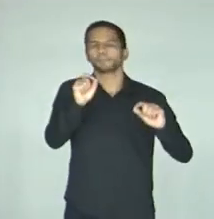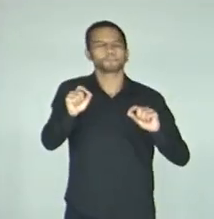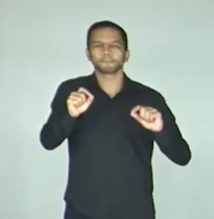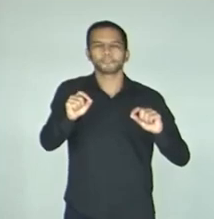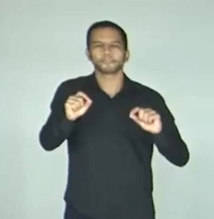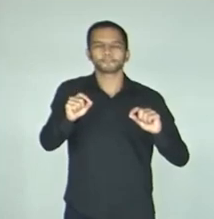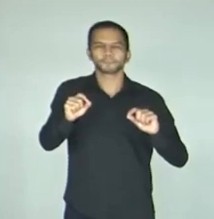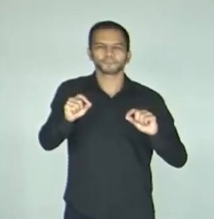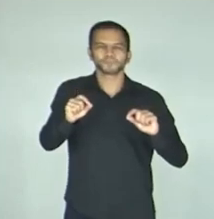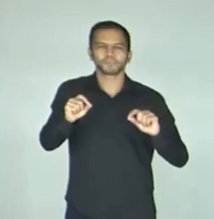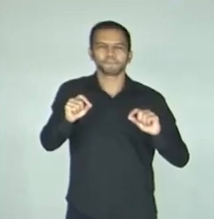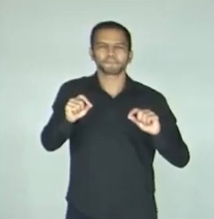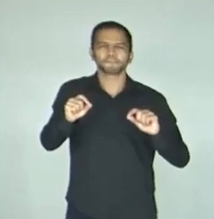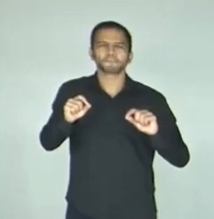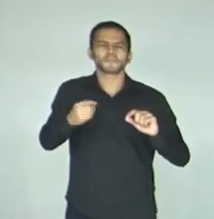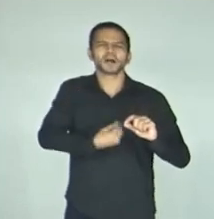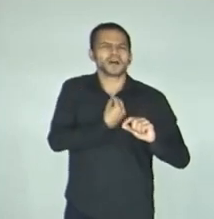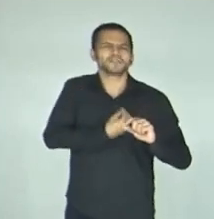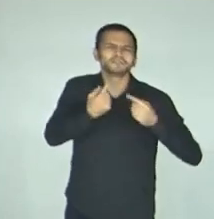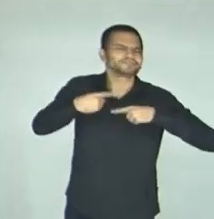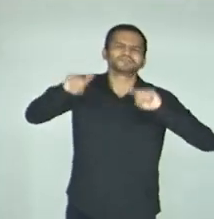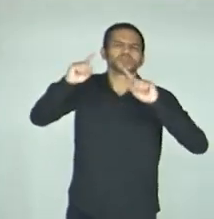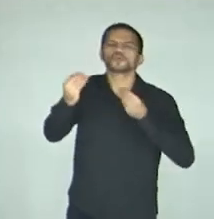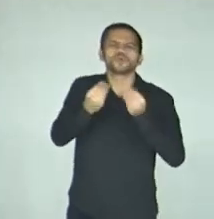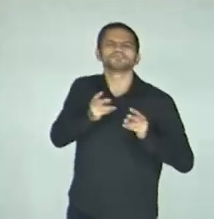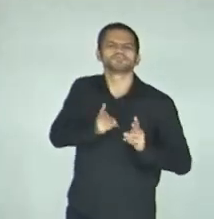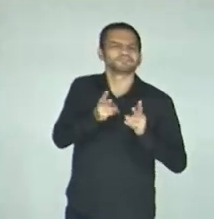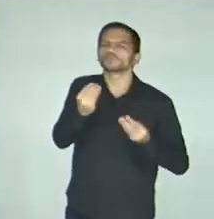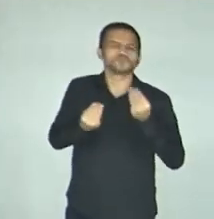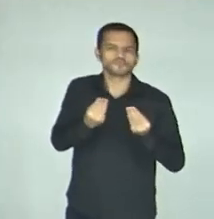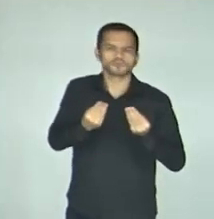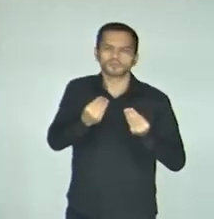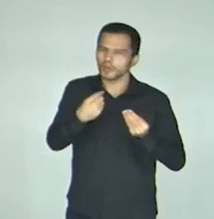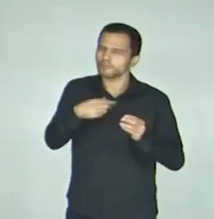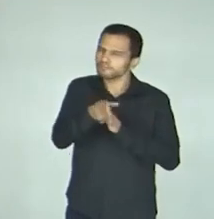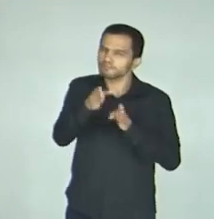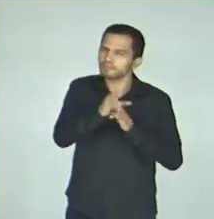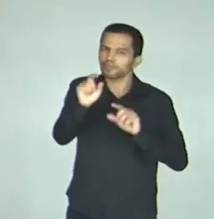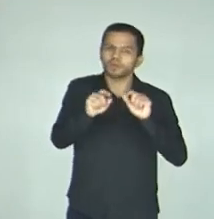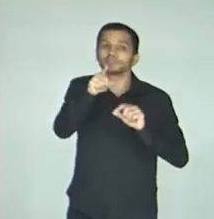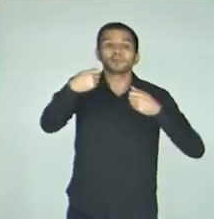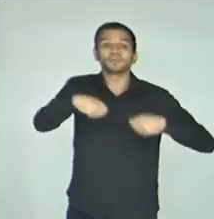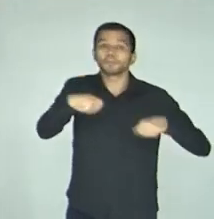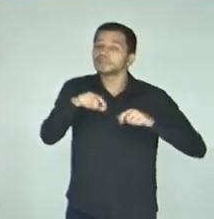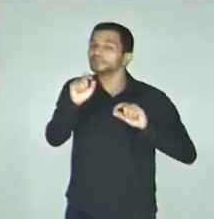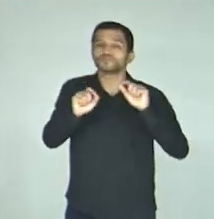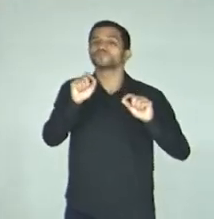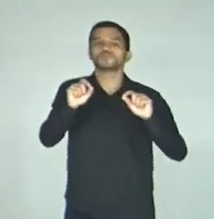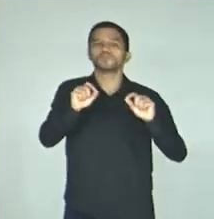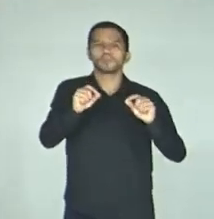não joga fora uma vida abençoada como há entre Sua percepção das coisas